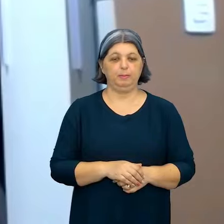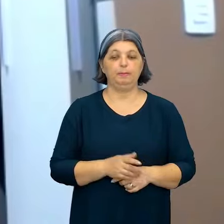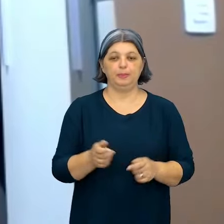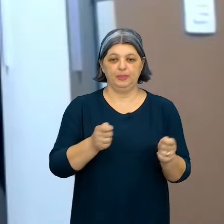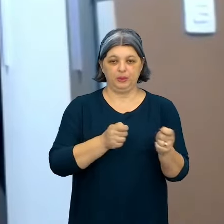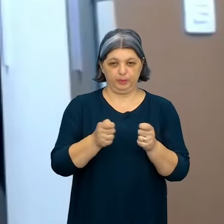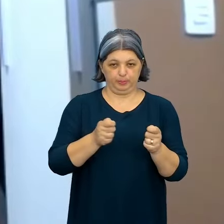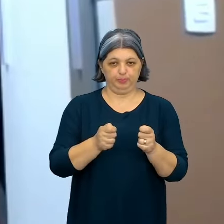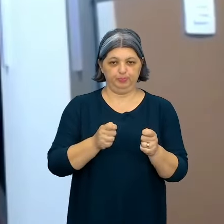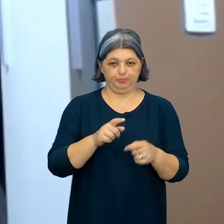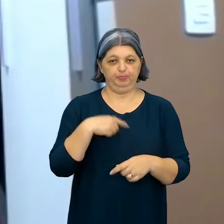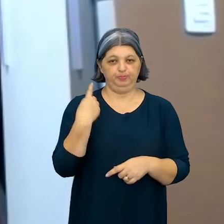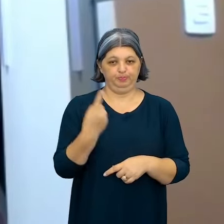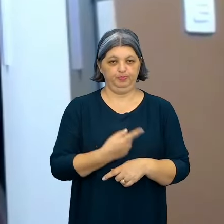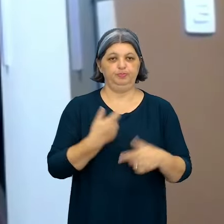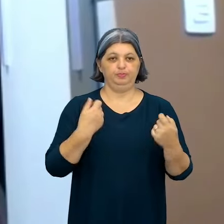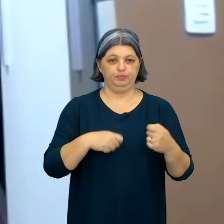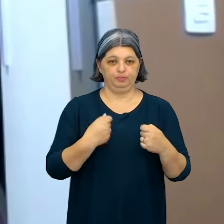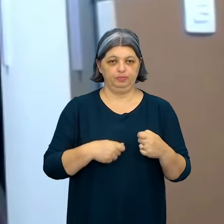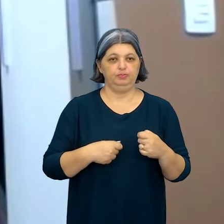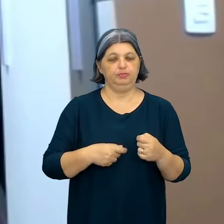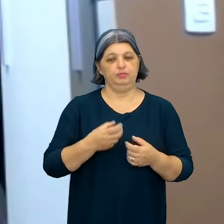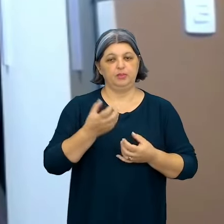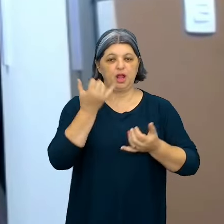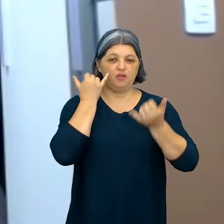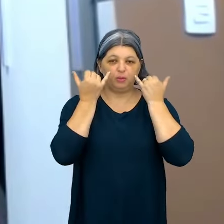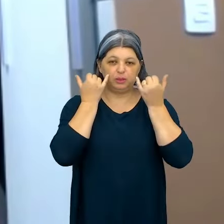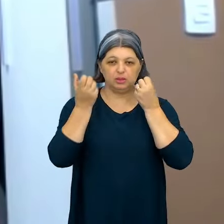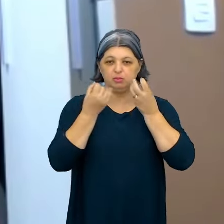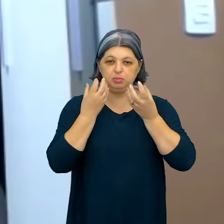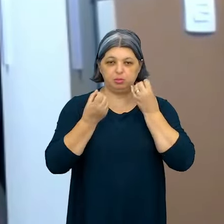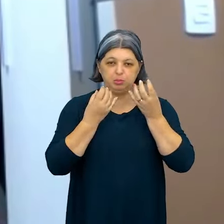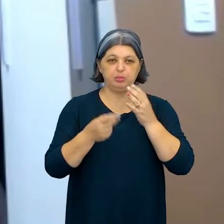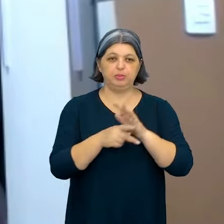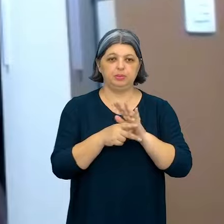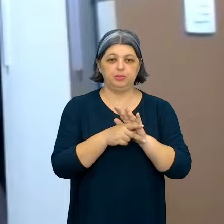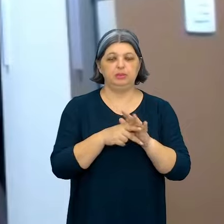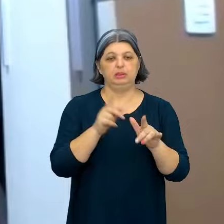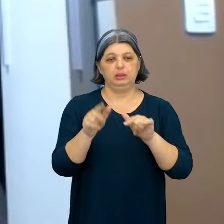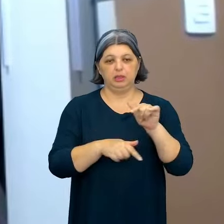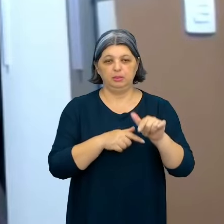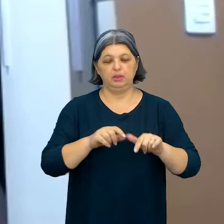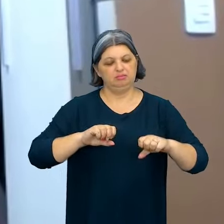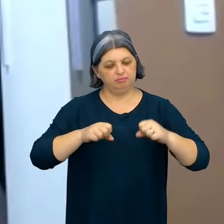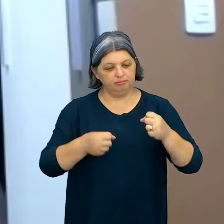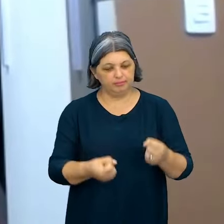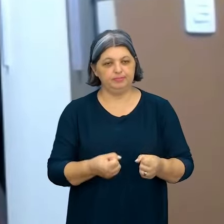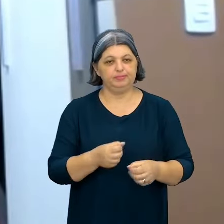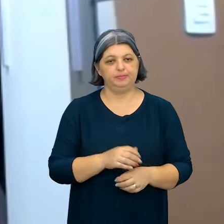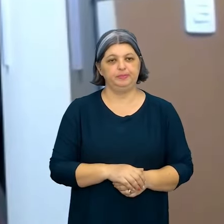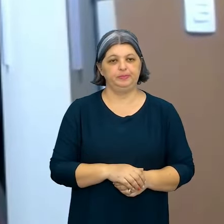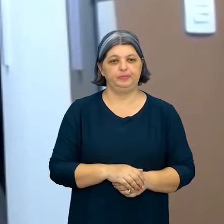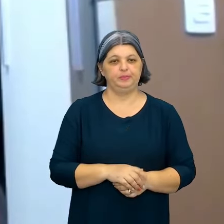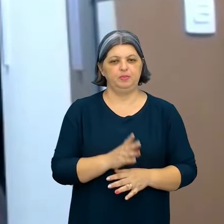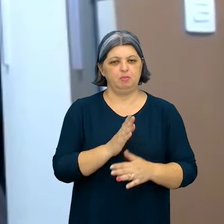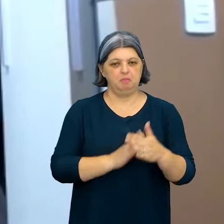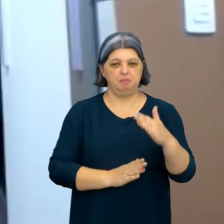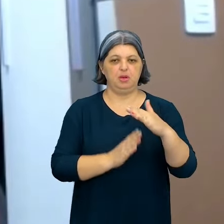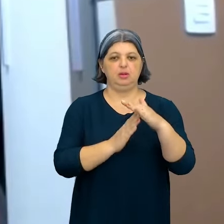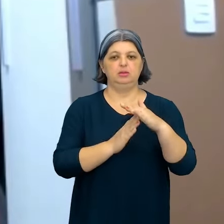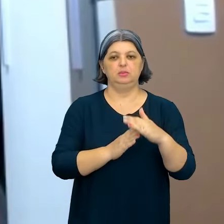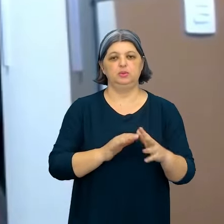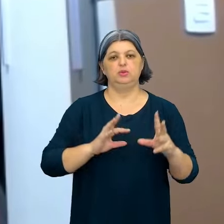controlado, e nós temos que passar o máximo de informações para vocês, trabalhar com o máximo de